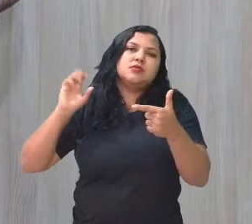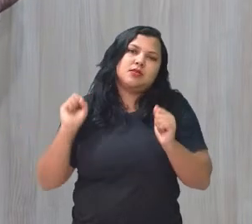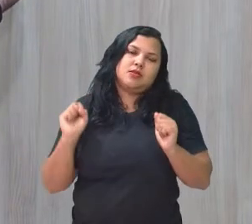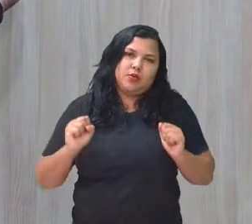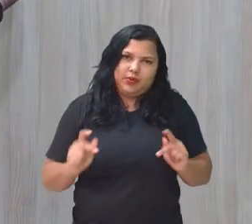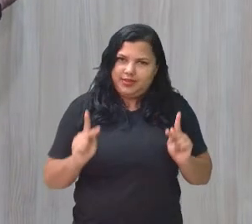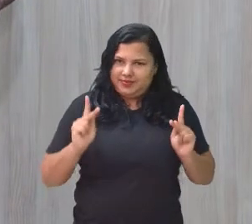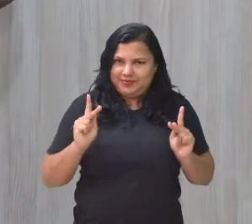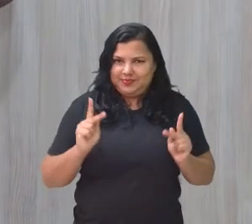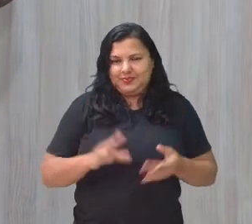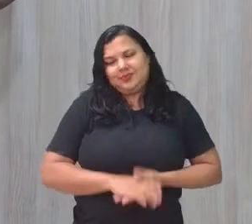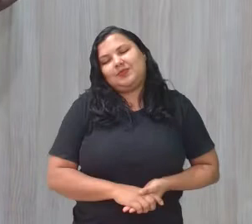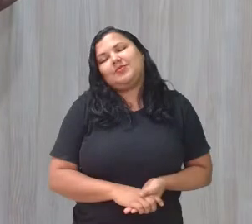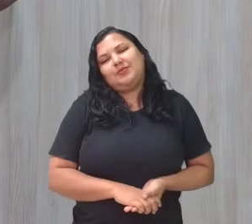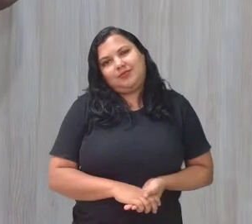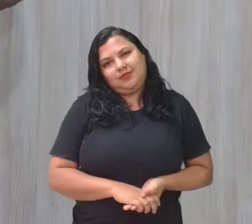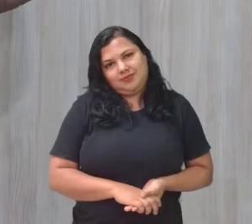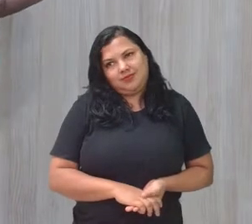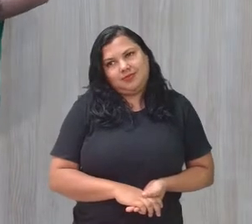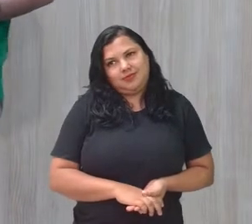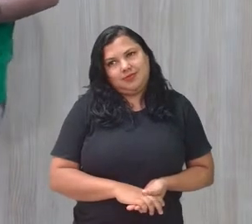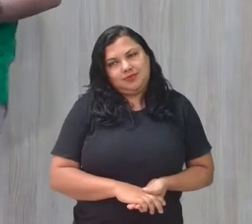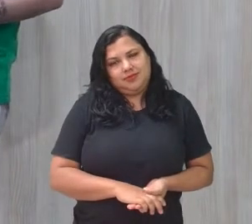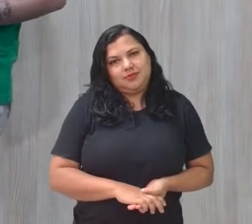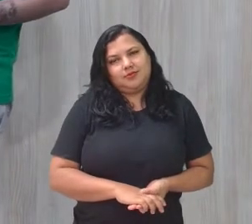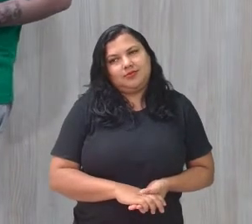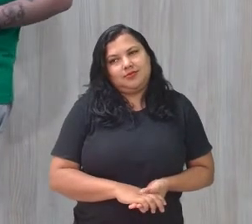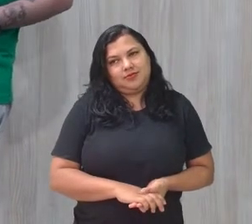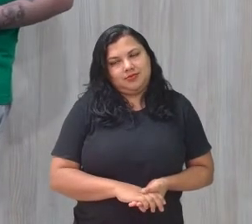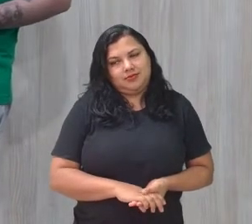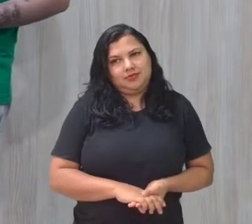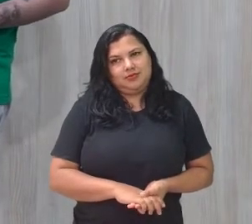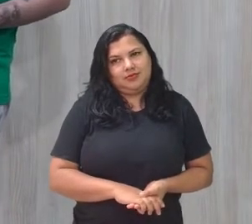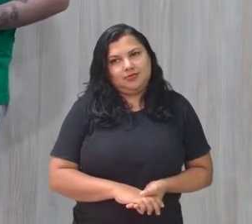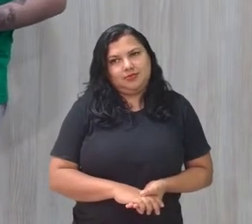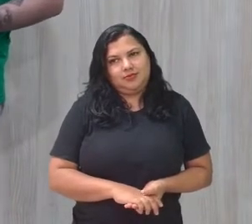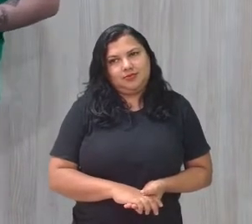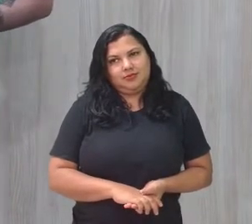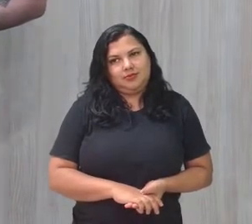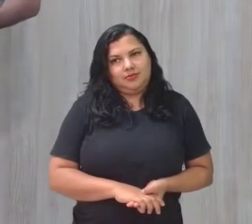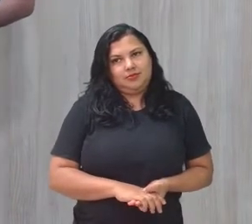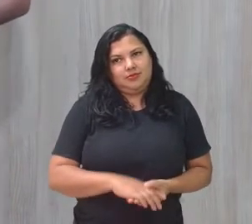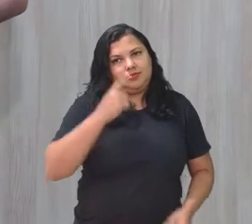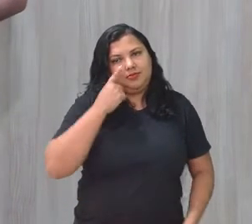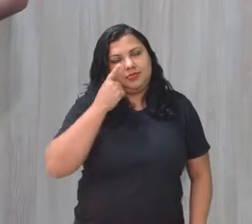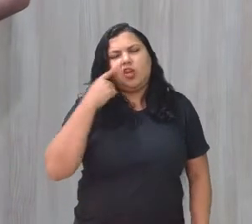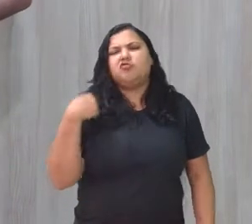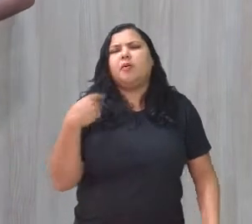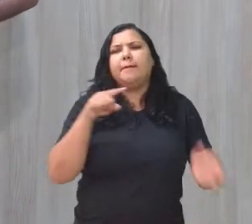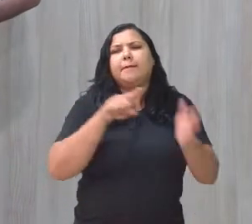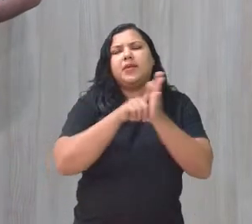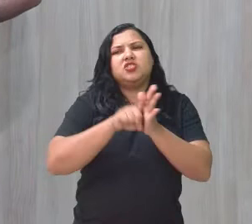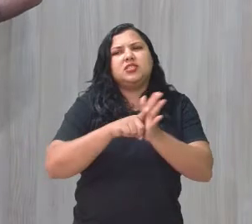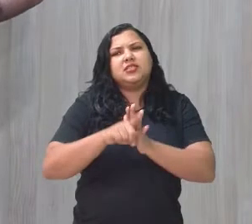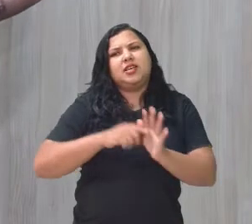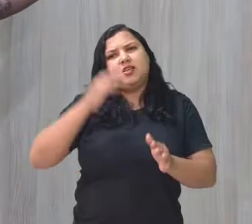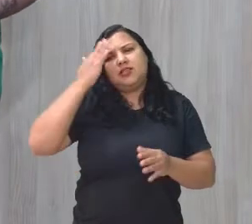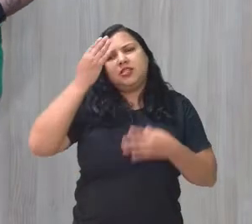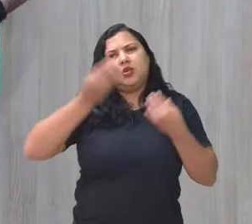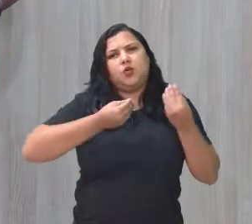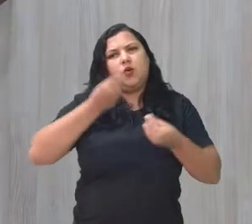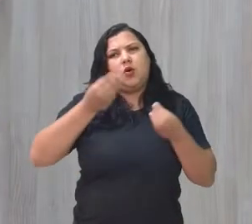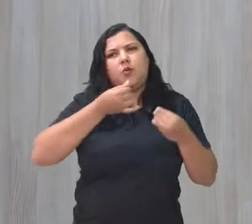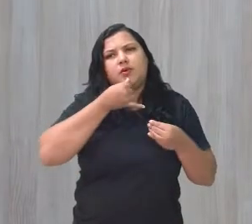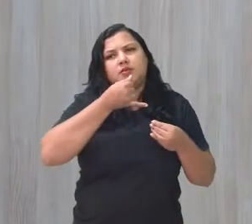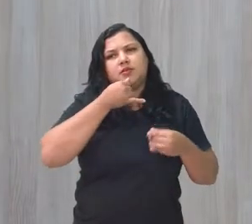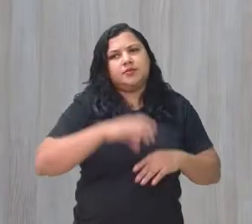15% daquele total ali, não é? E a gente vai por esse caminho aí, a gente vai tentar investigar dessa forma. Então